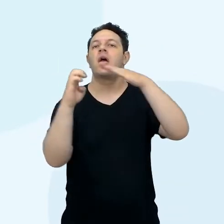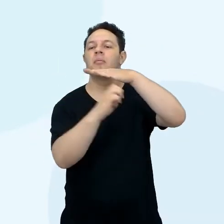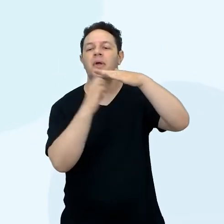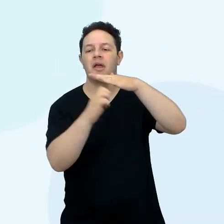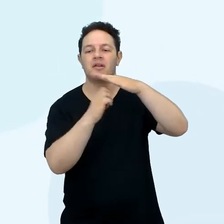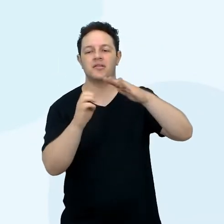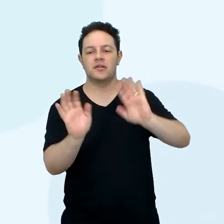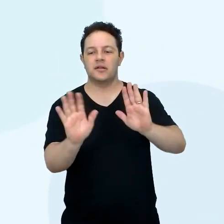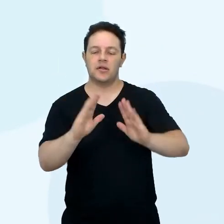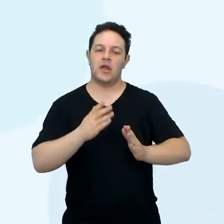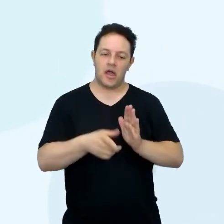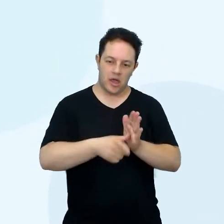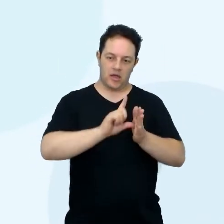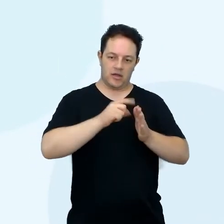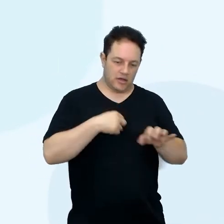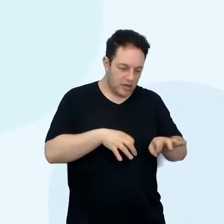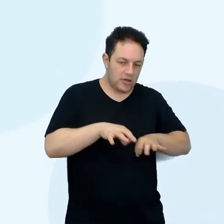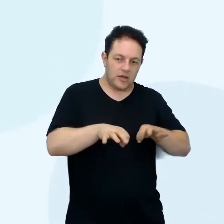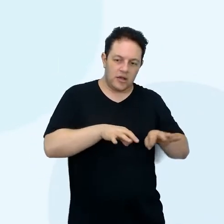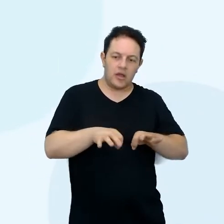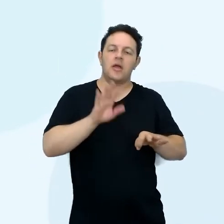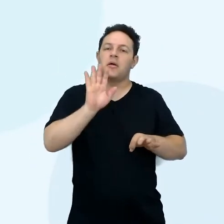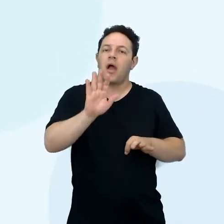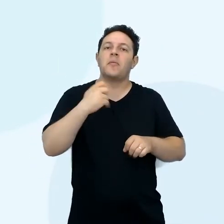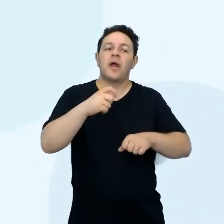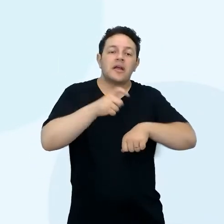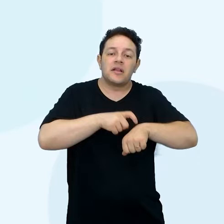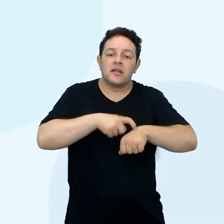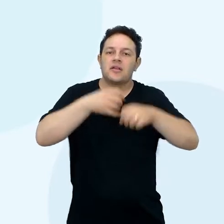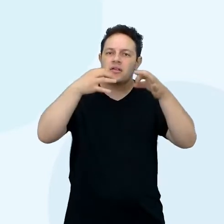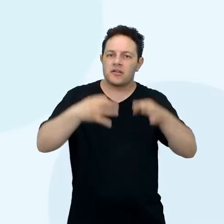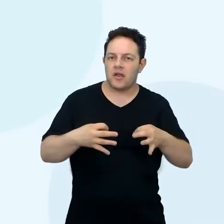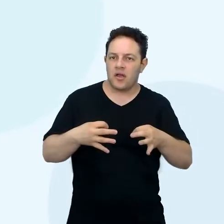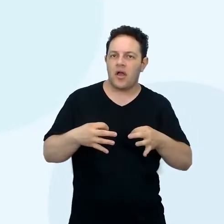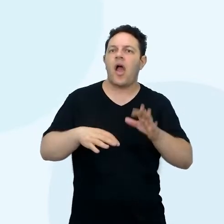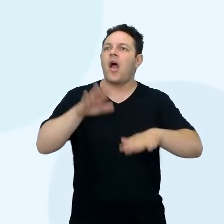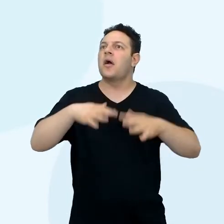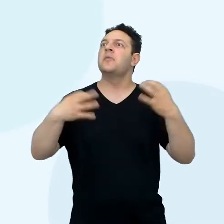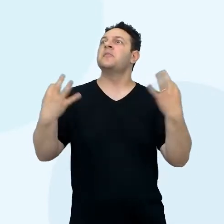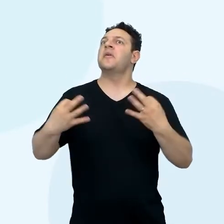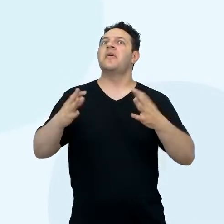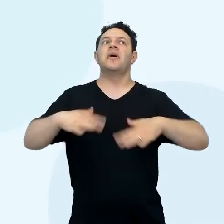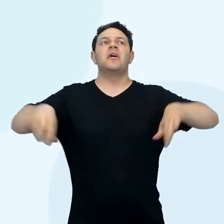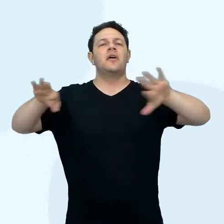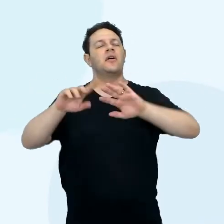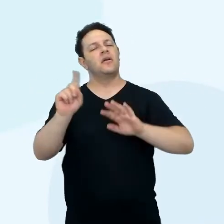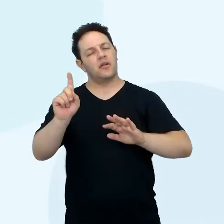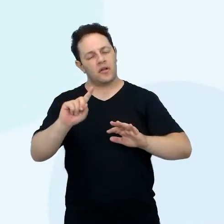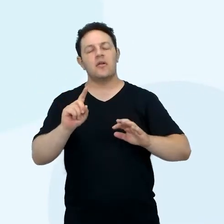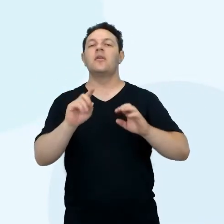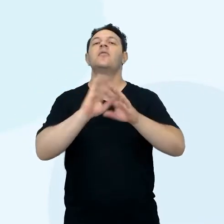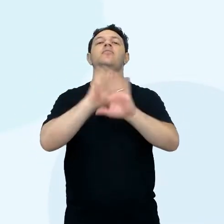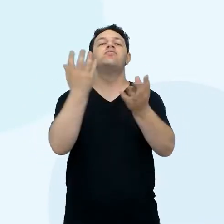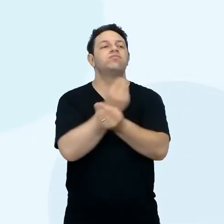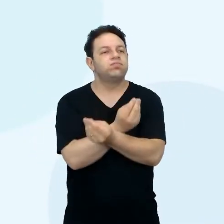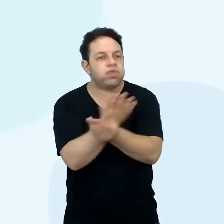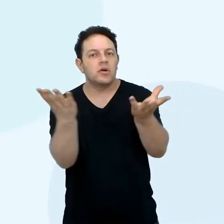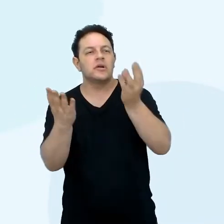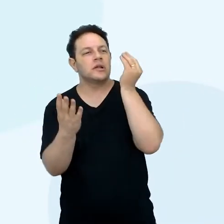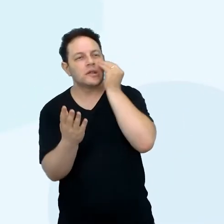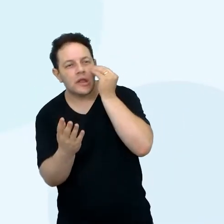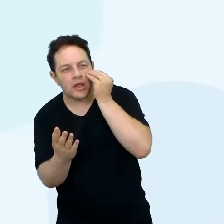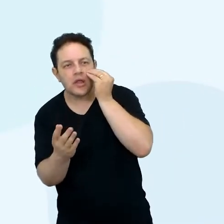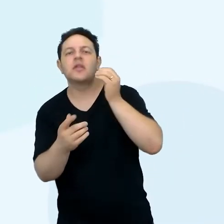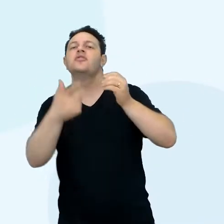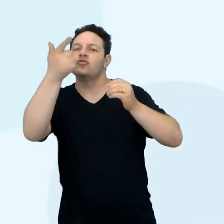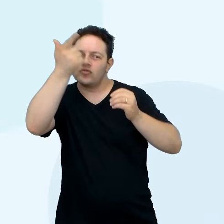ser um período crucial, é preciso ter o timing certo, mesmo que a empresa não esteja perfeita. Após o lançamento, teste, refaça,